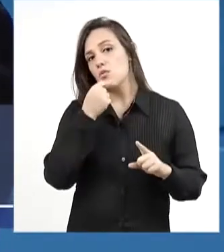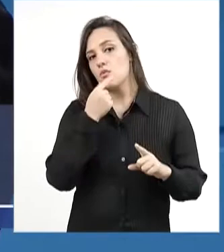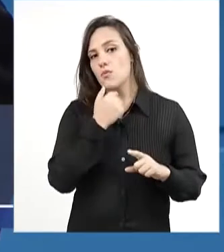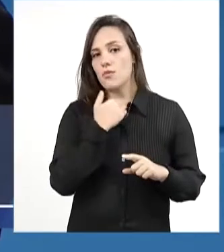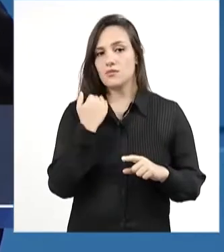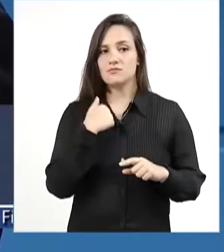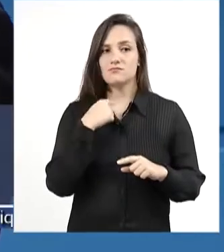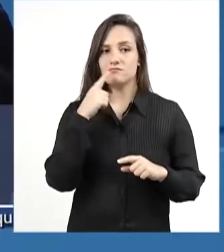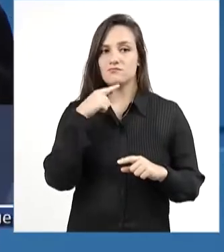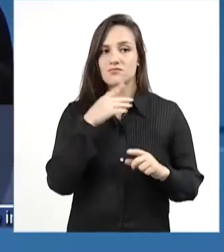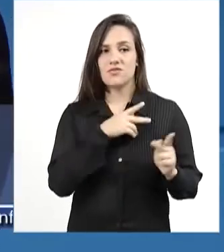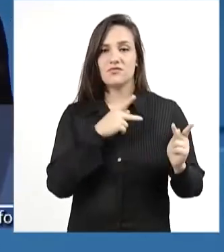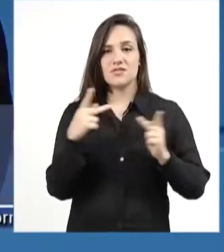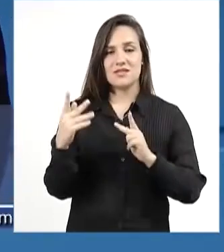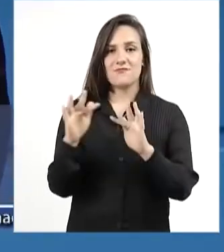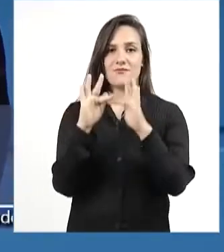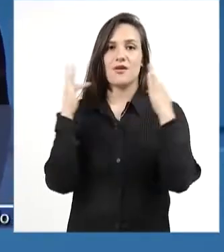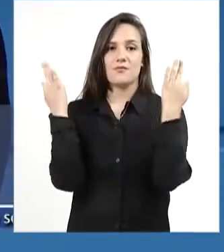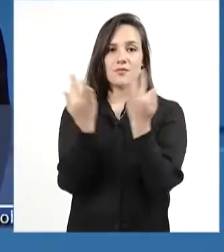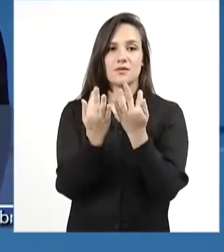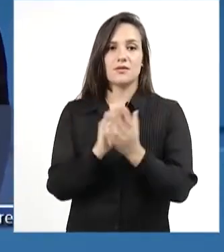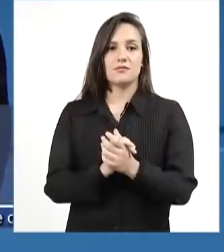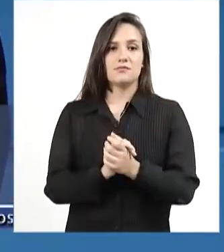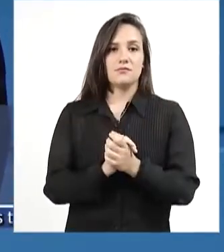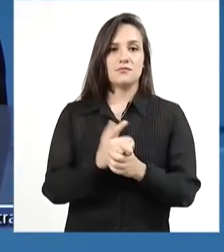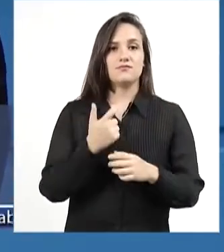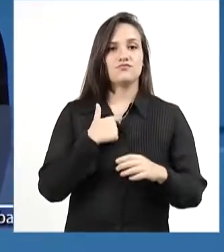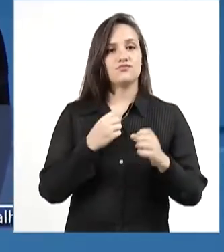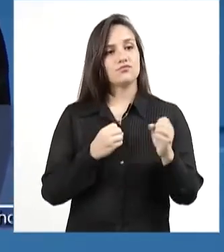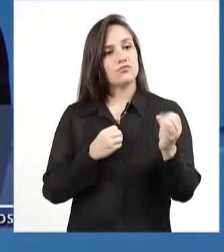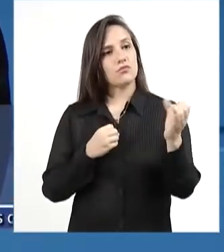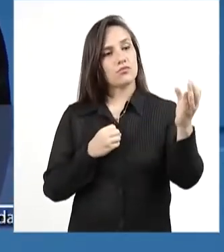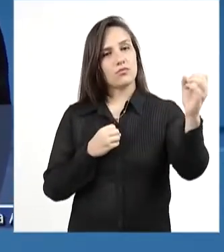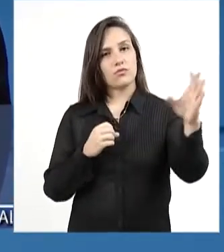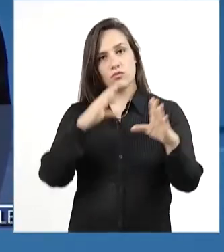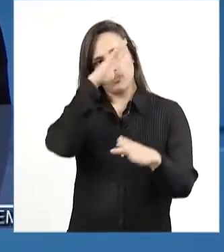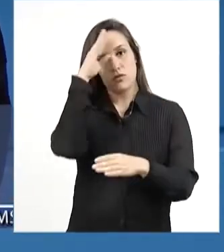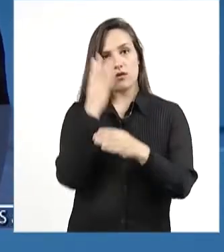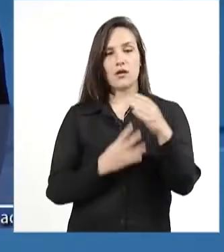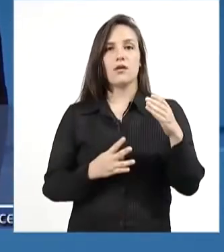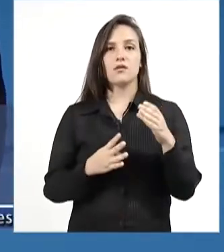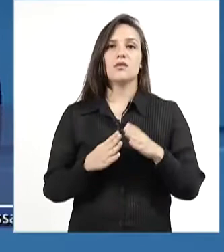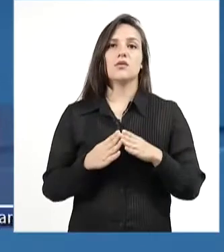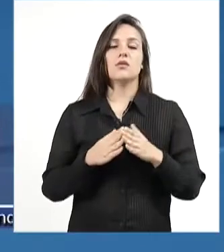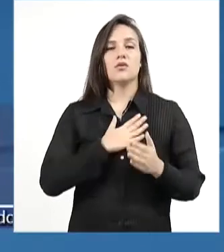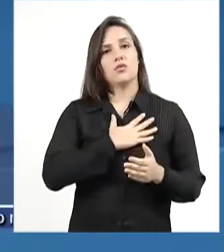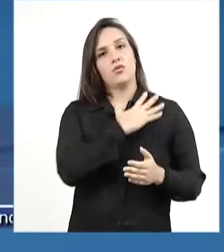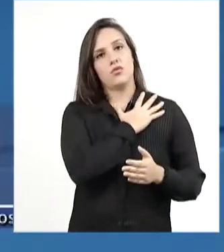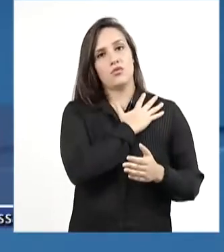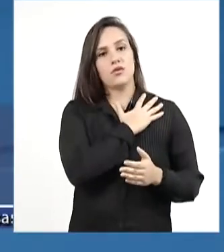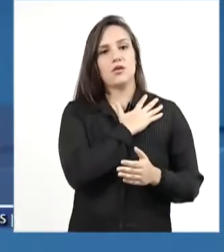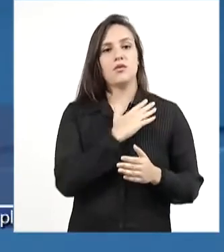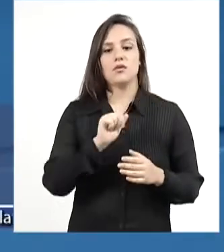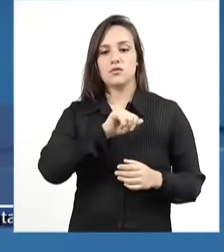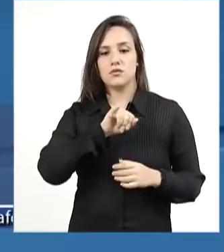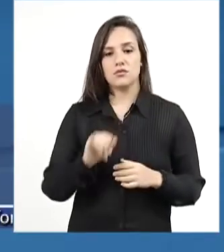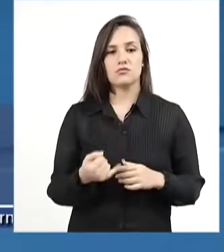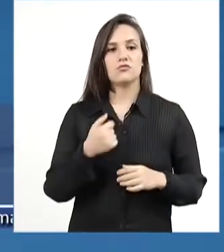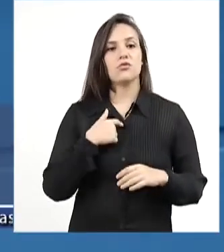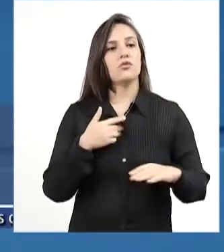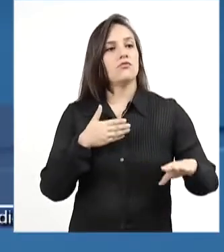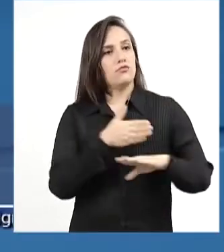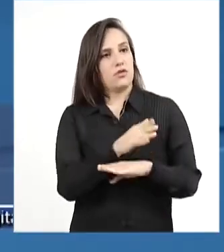fazer uma visita, a família estava em Amambai, Coronel Sapucaí, Antônio João, na distribuição de cesta para os nossos irmãos